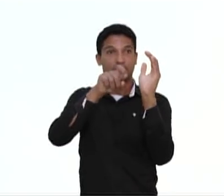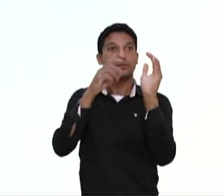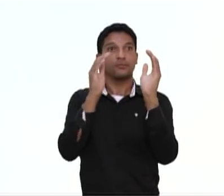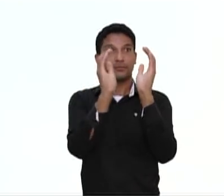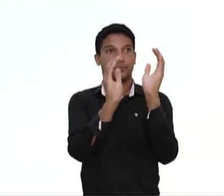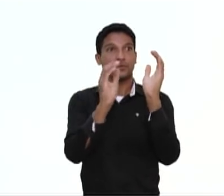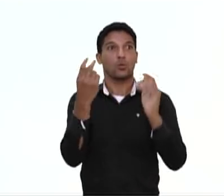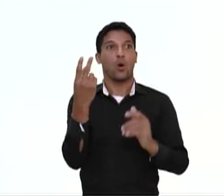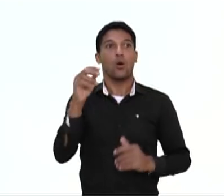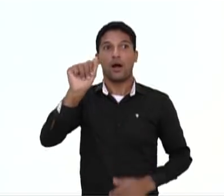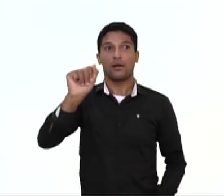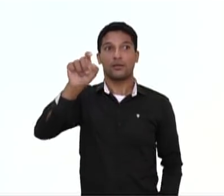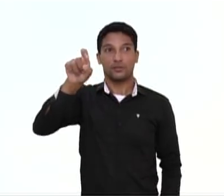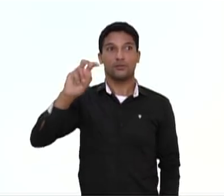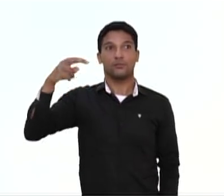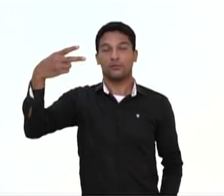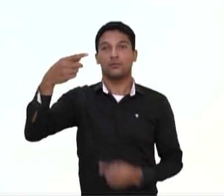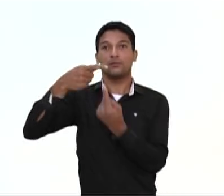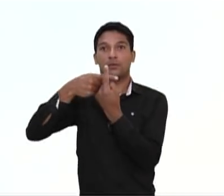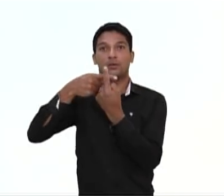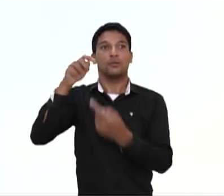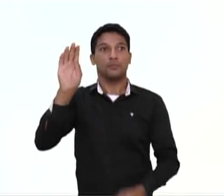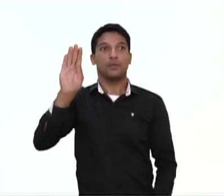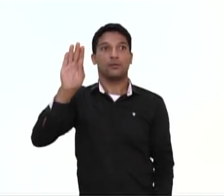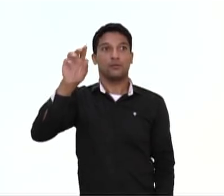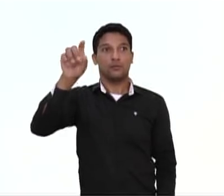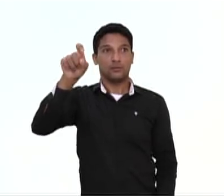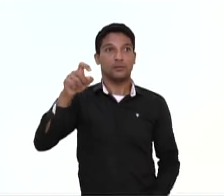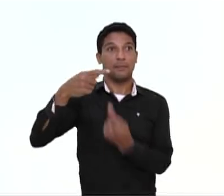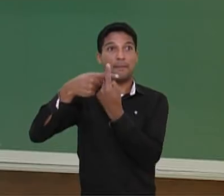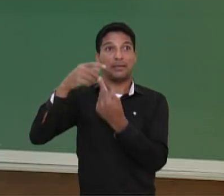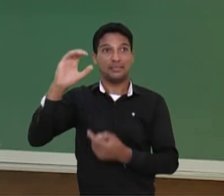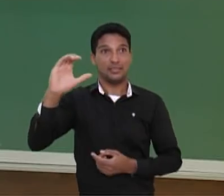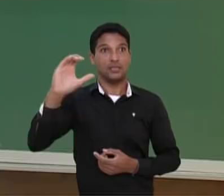o par ordenado do vértice da parábola,